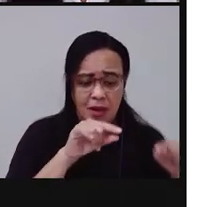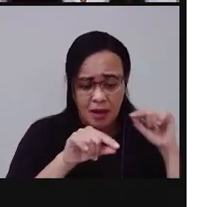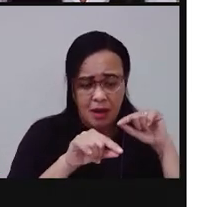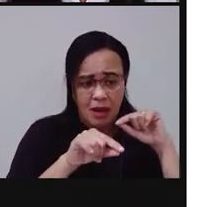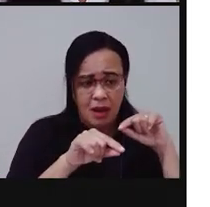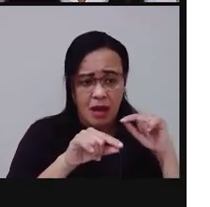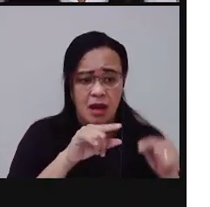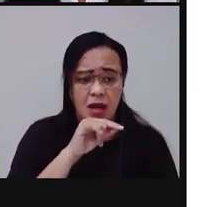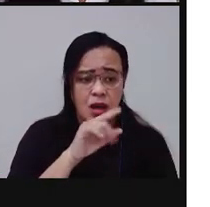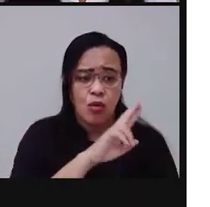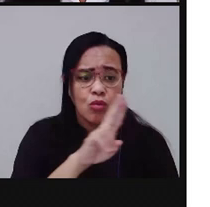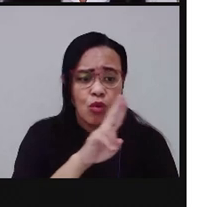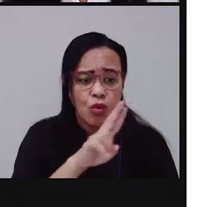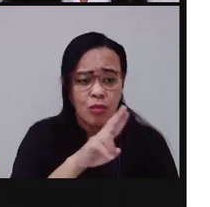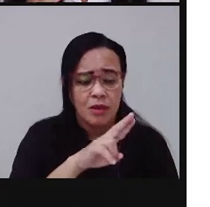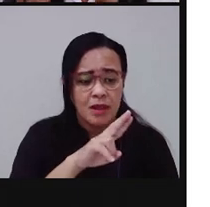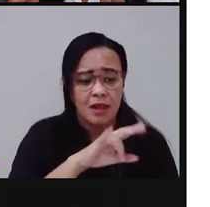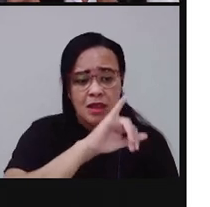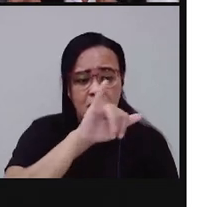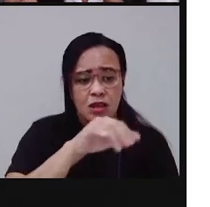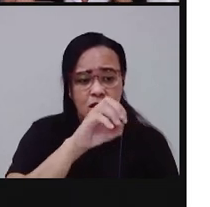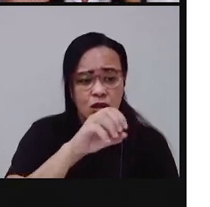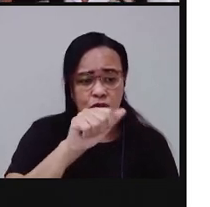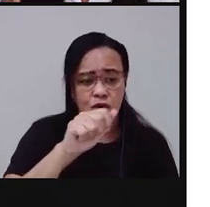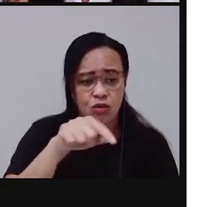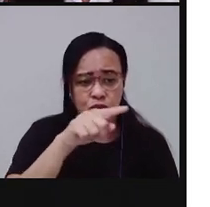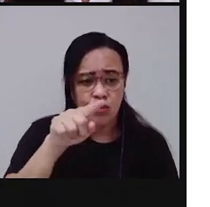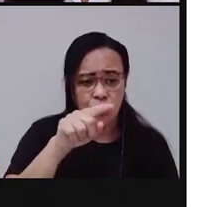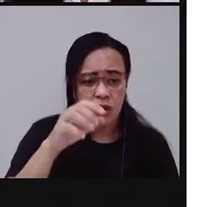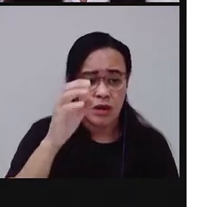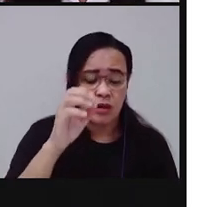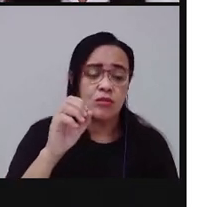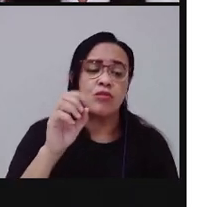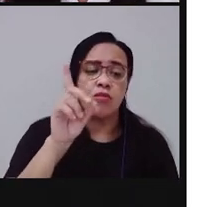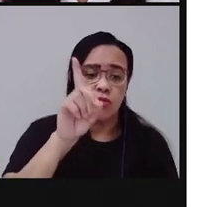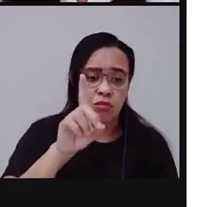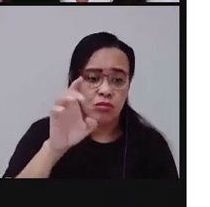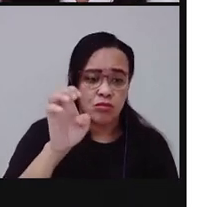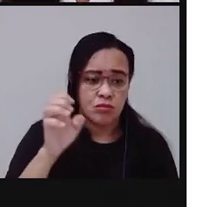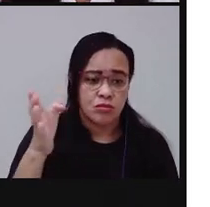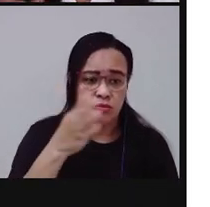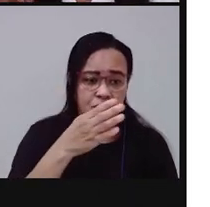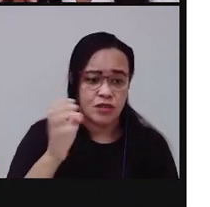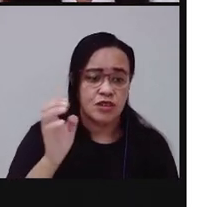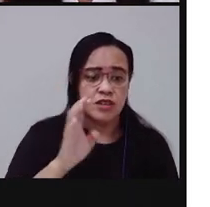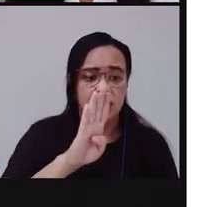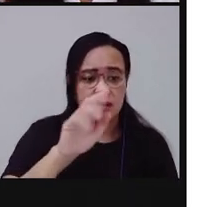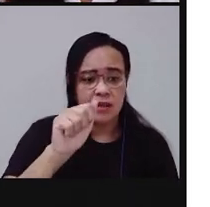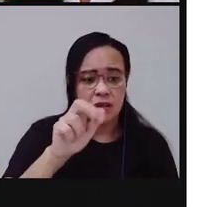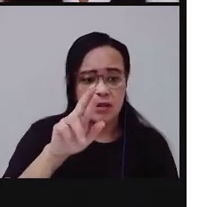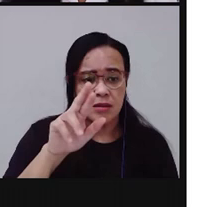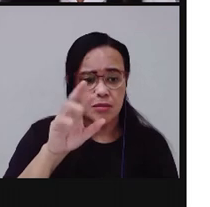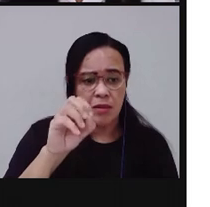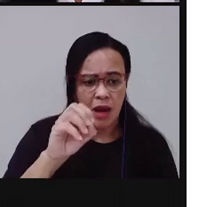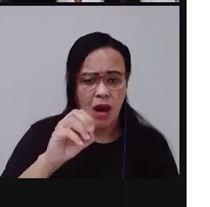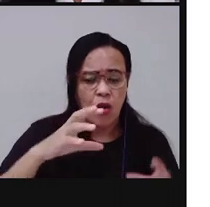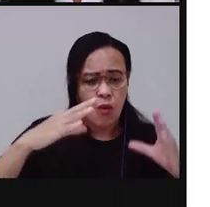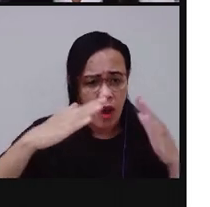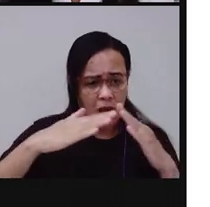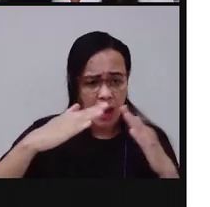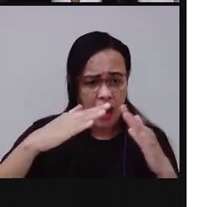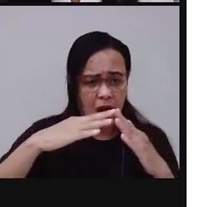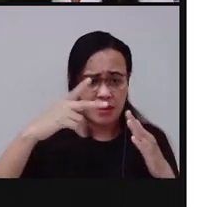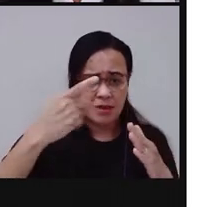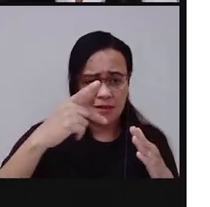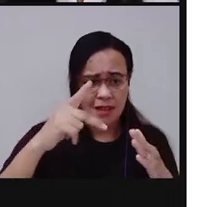Ele constrói casas, ele constrói uma casinha, né, com barro. Em uma outra aula, eu vou trazer uma imagem para mostrar